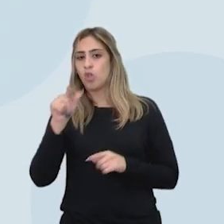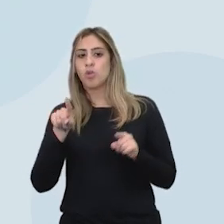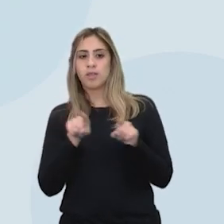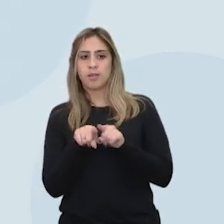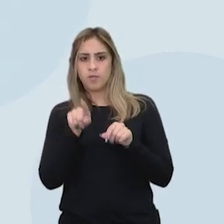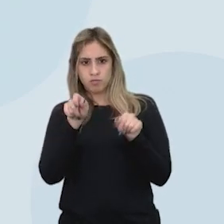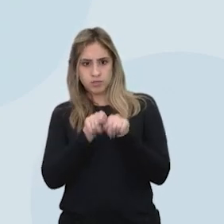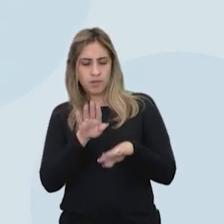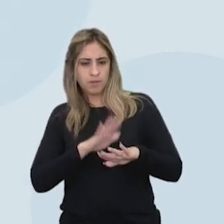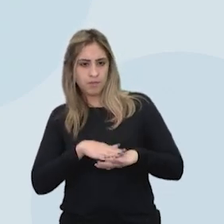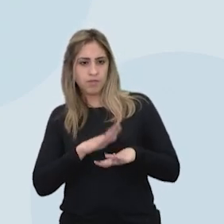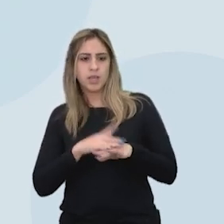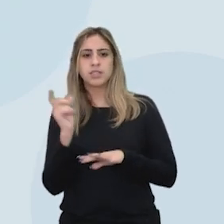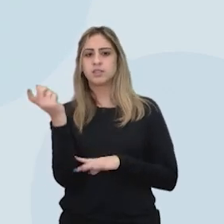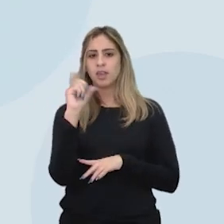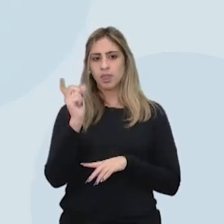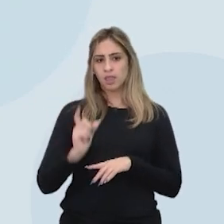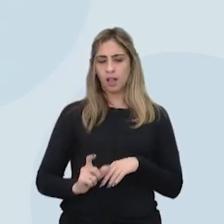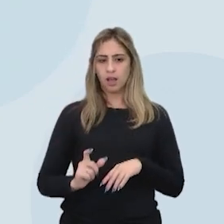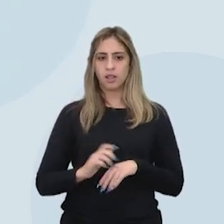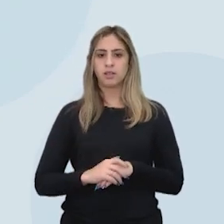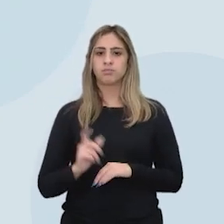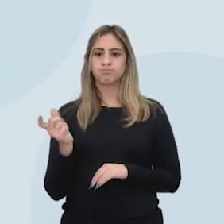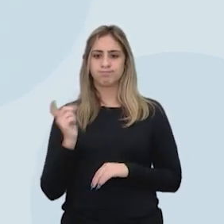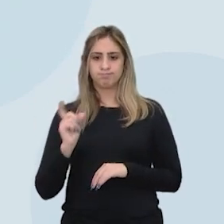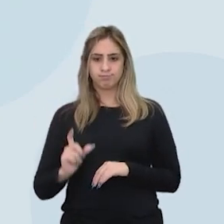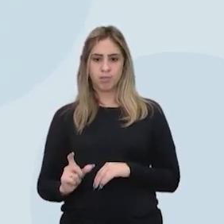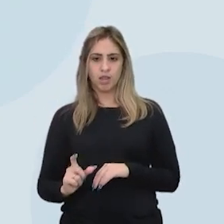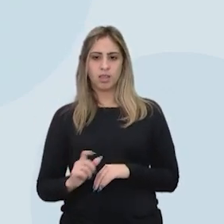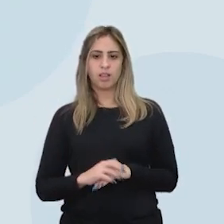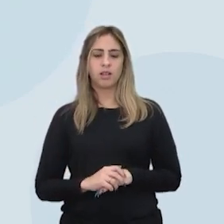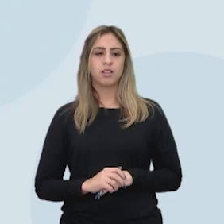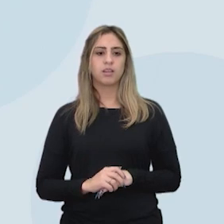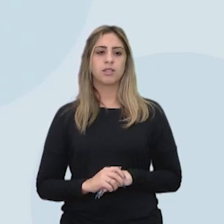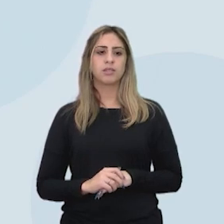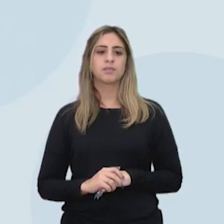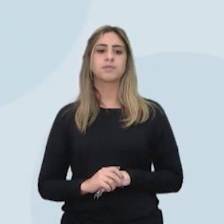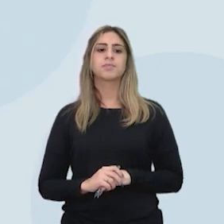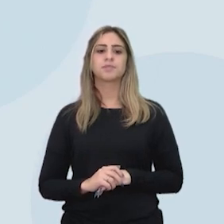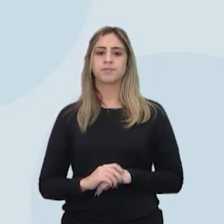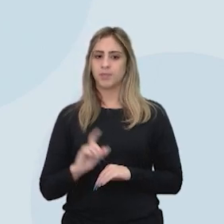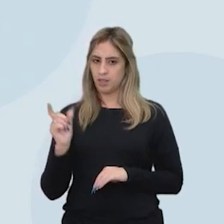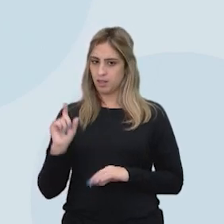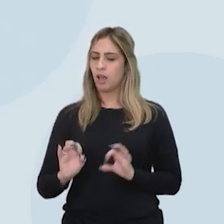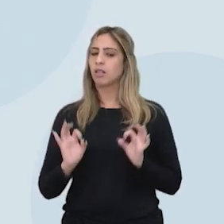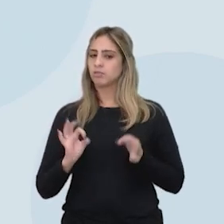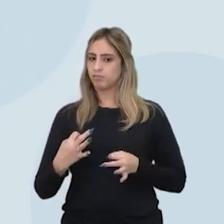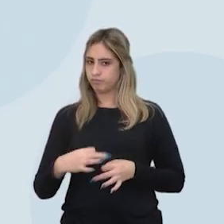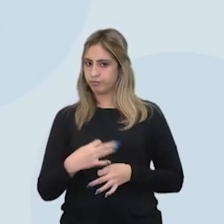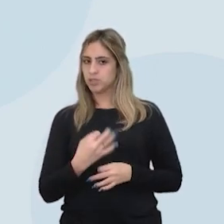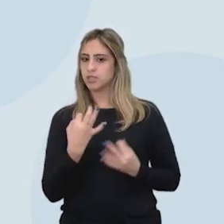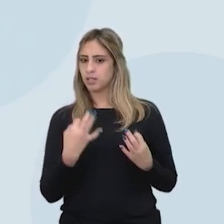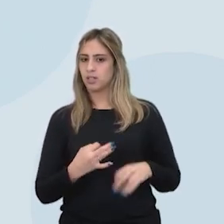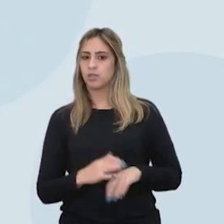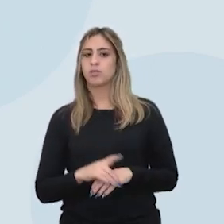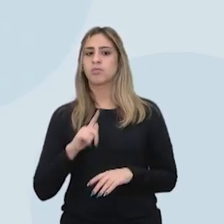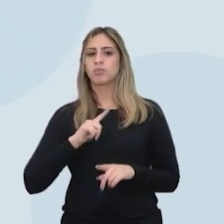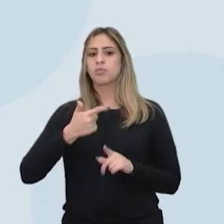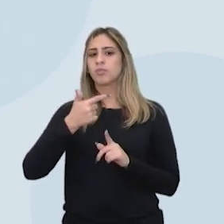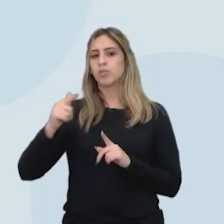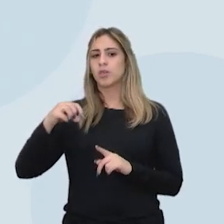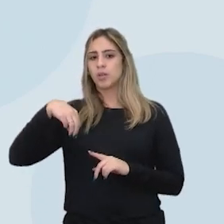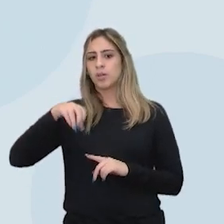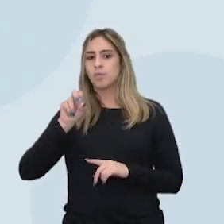você fez, Braythorn, Western e Central, que é na Itália, é isso? E na Itália. Legal.